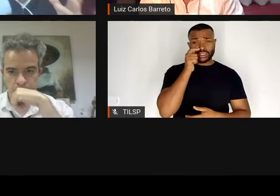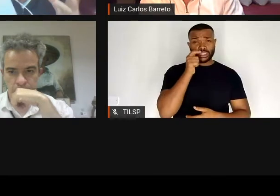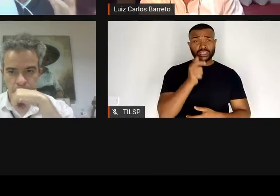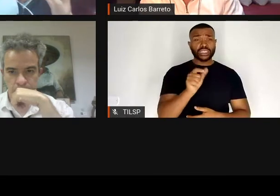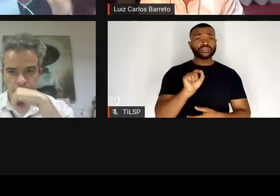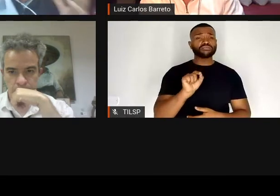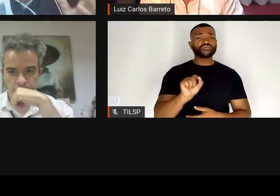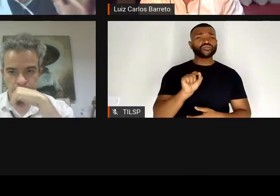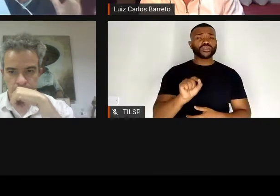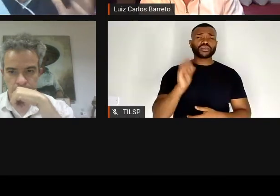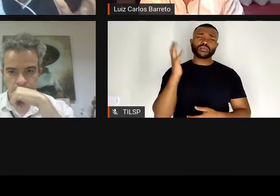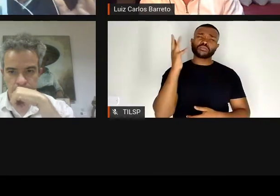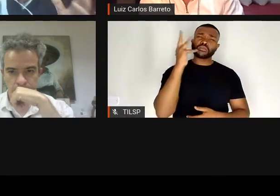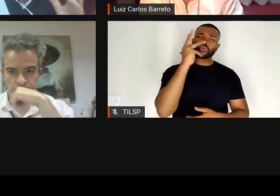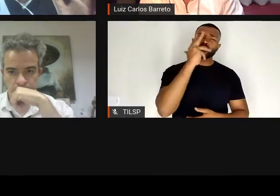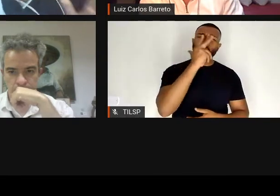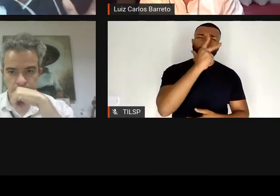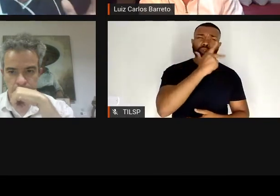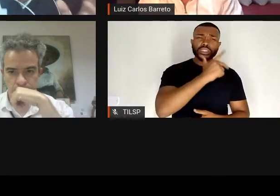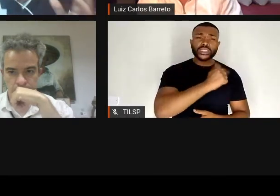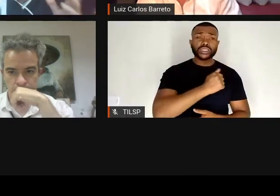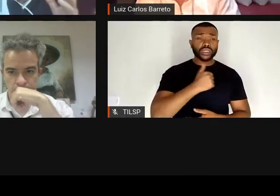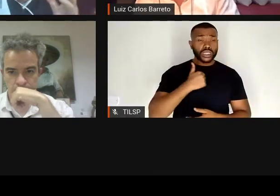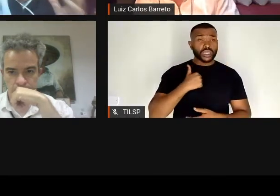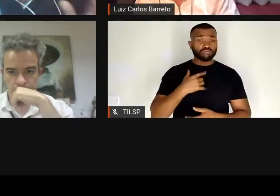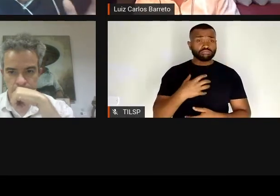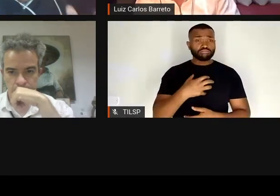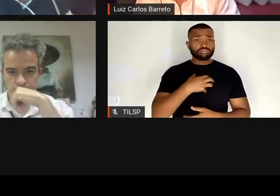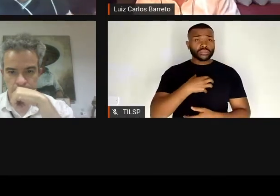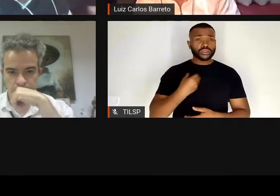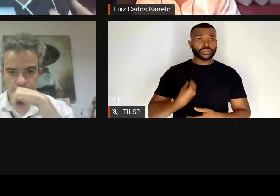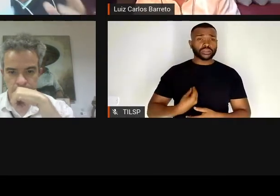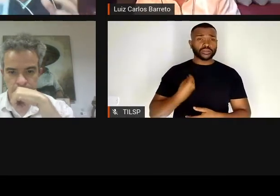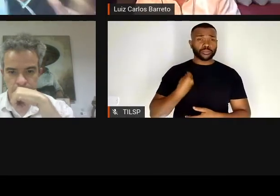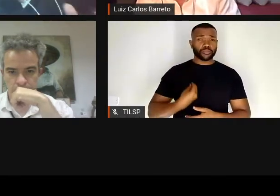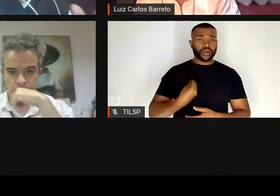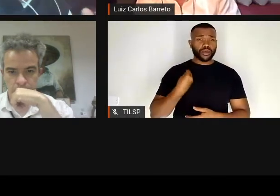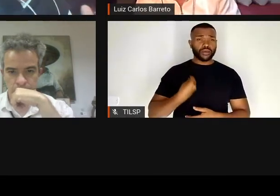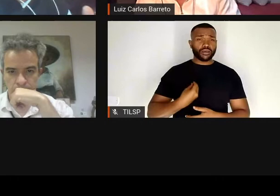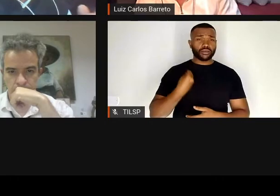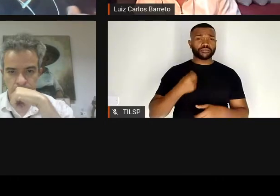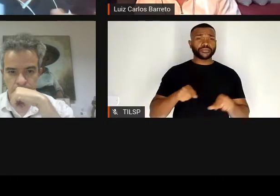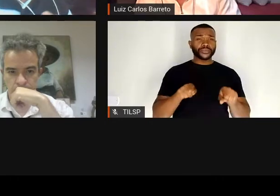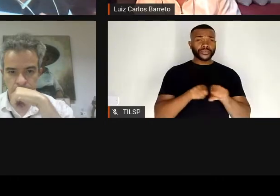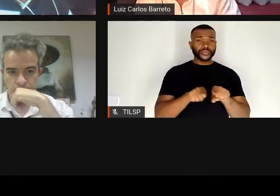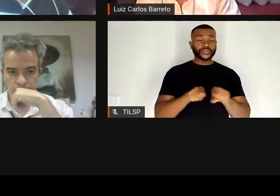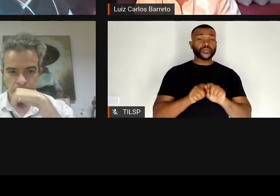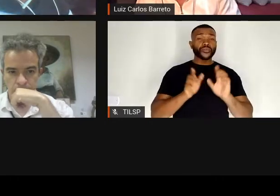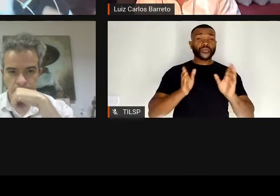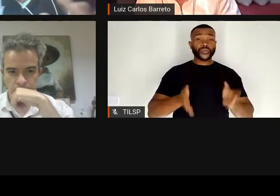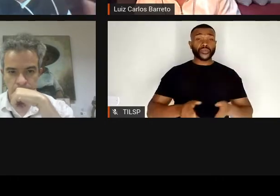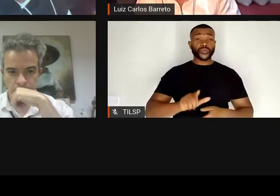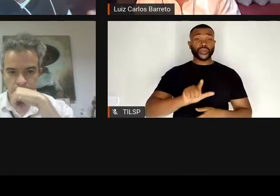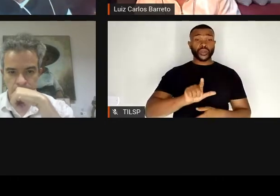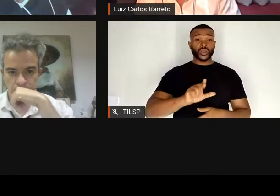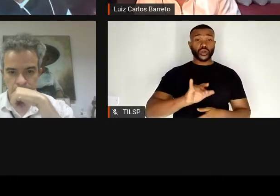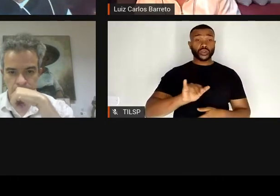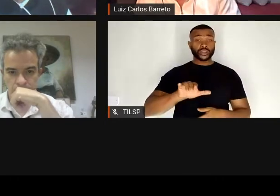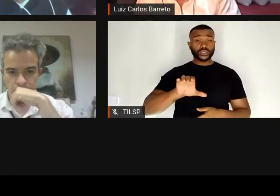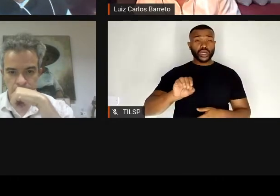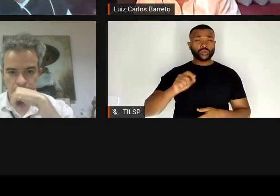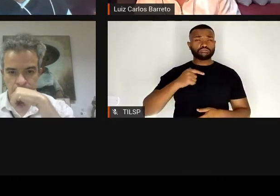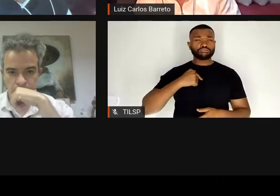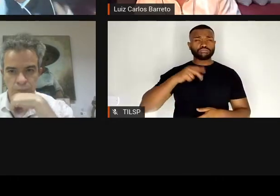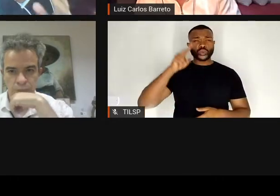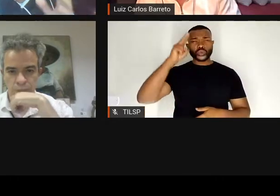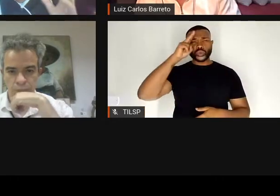bonita que eu presenciei na vida de um jornalista, de um fotojornalista, foi o enterro do Luciano Carneiro. Eu me lembro, não sei se o